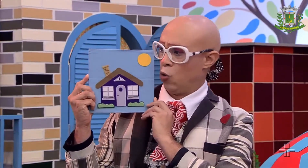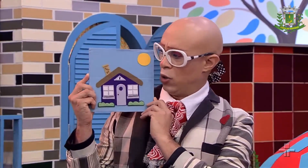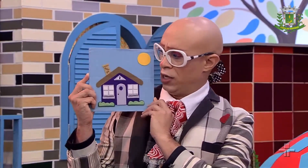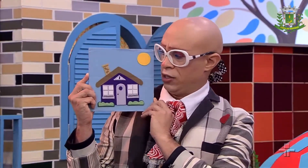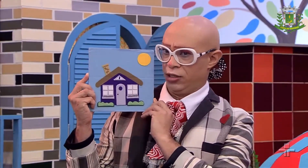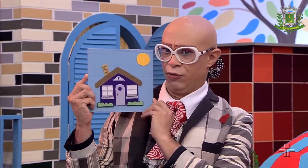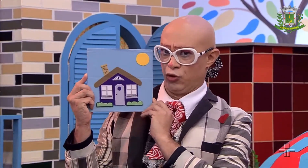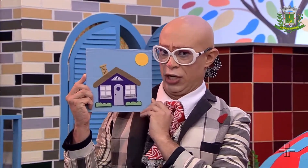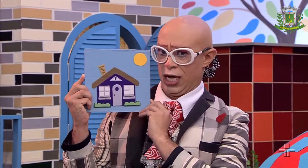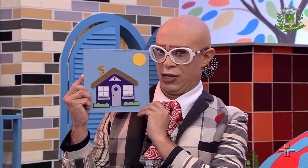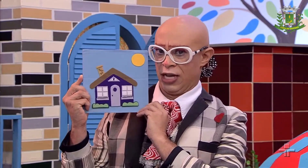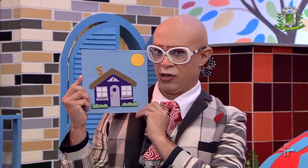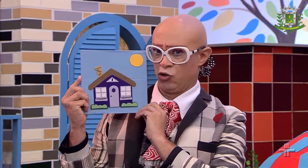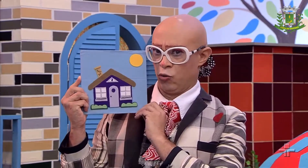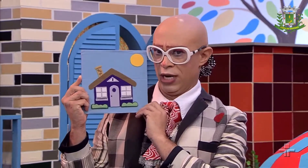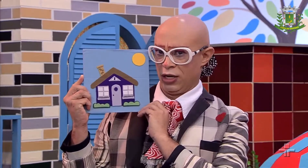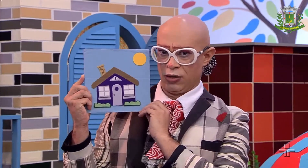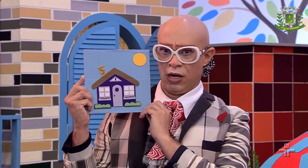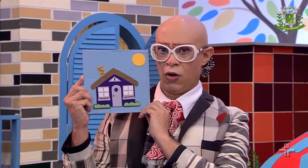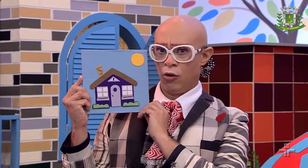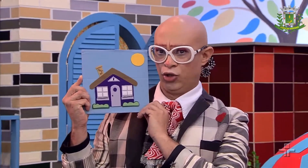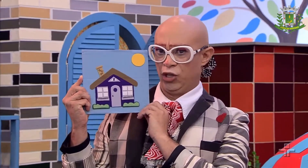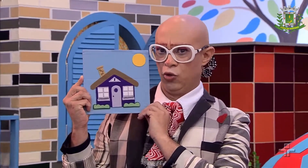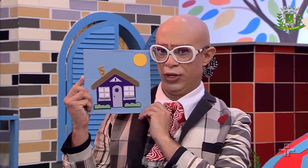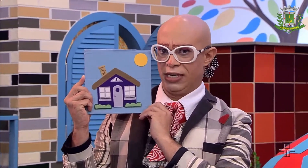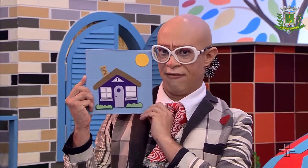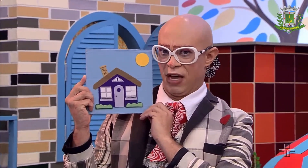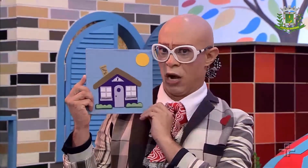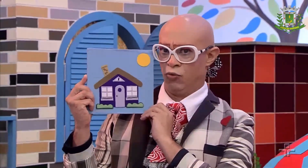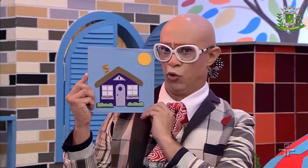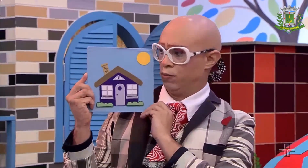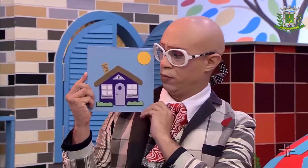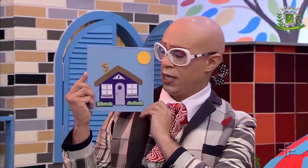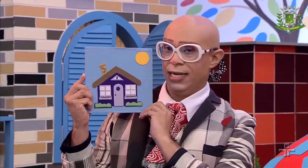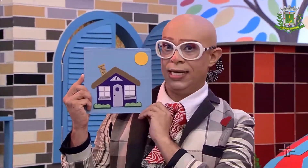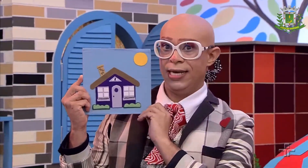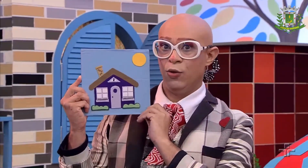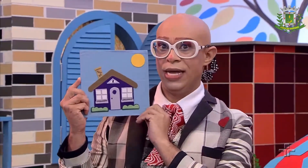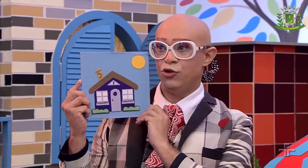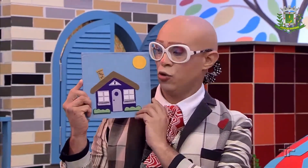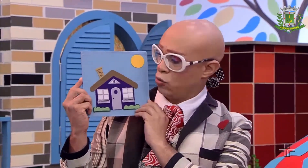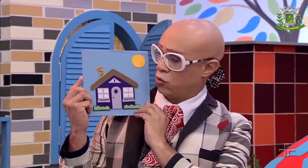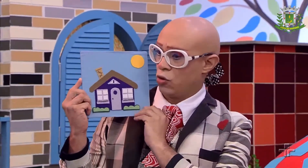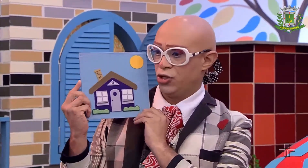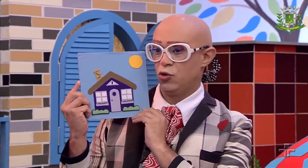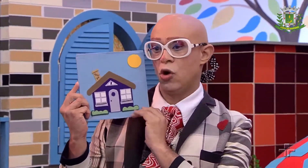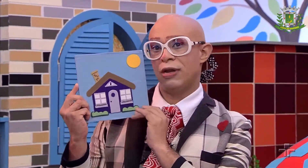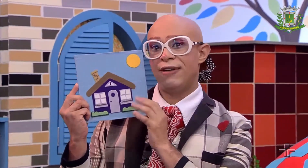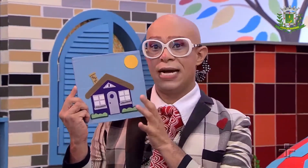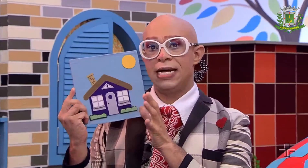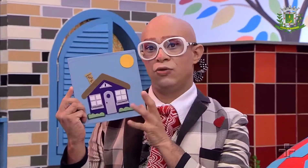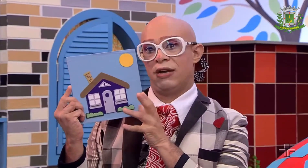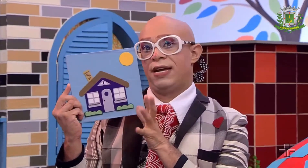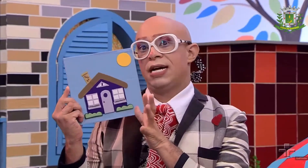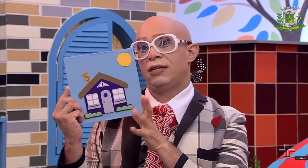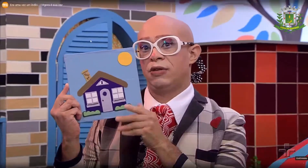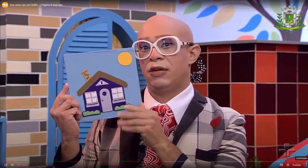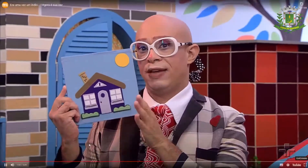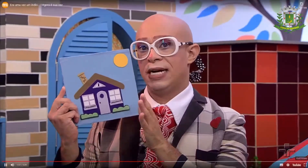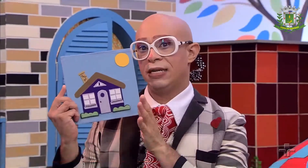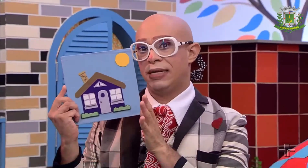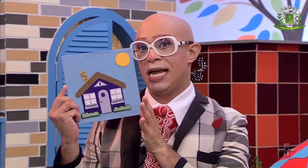que não! Se você quiser descobrir, continue navegando. E o índio continuou